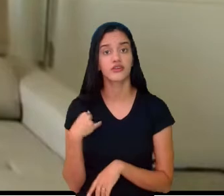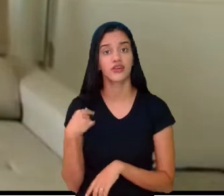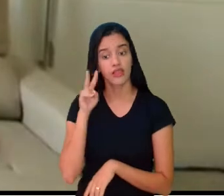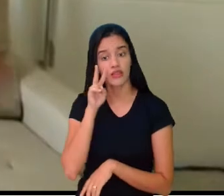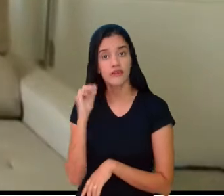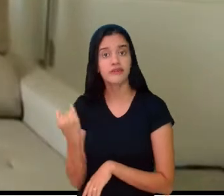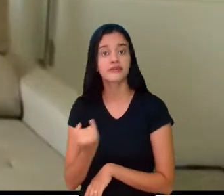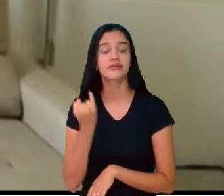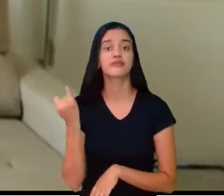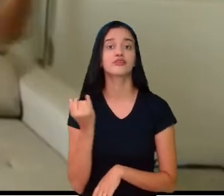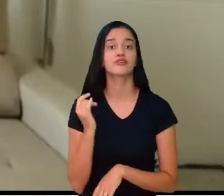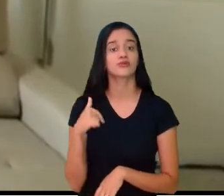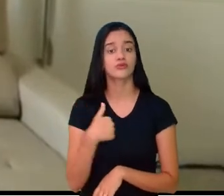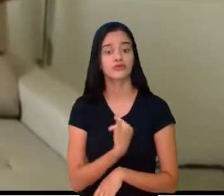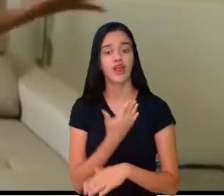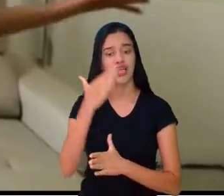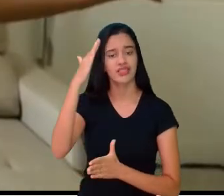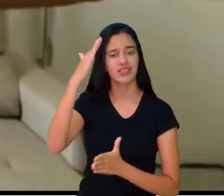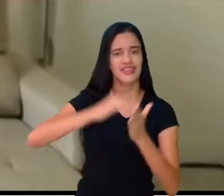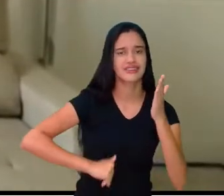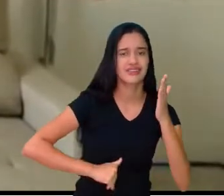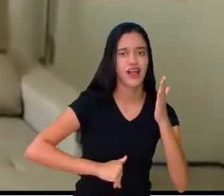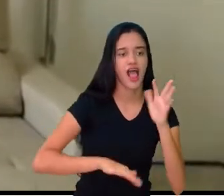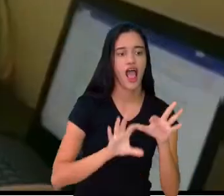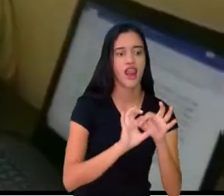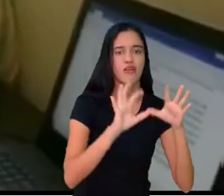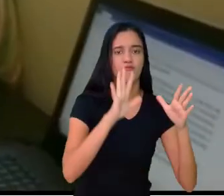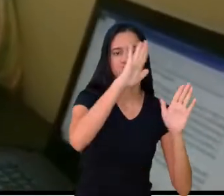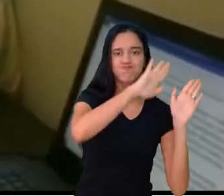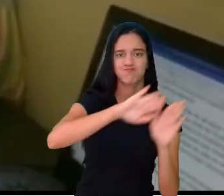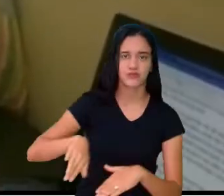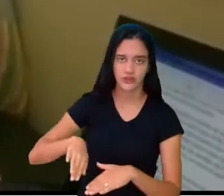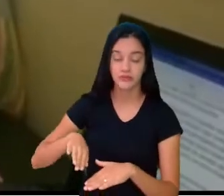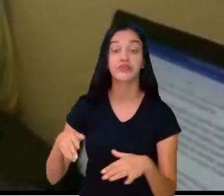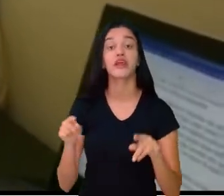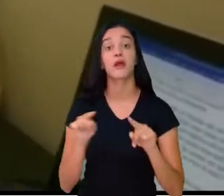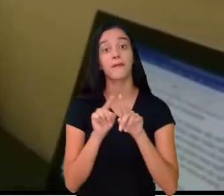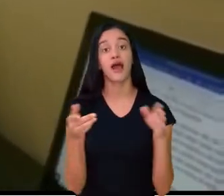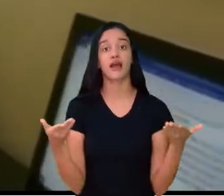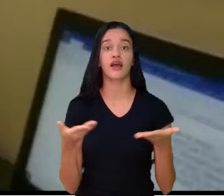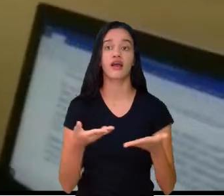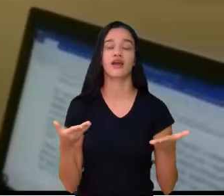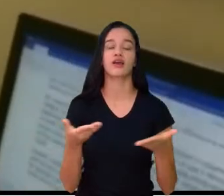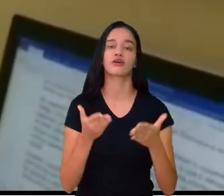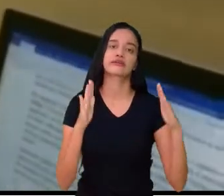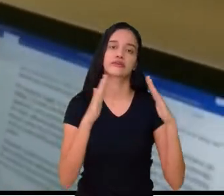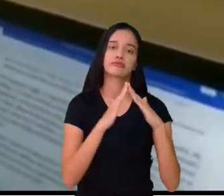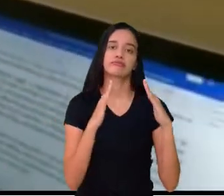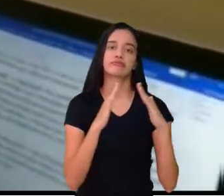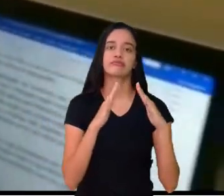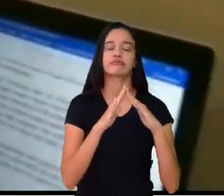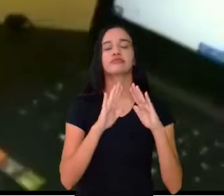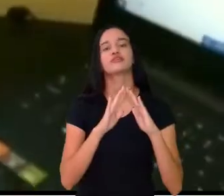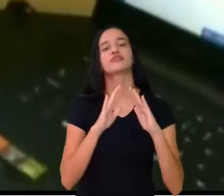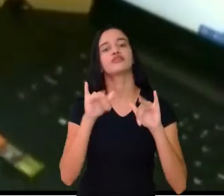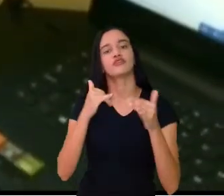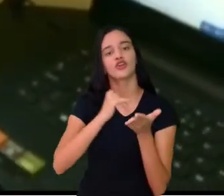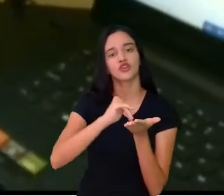importância quando nos foi tirado toda essa liberdade. Agora que nossas casas viraram